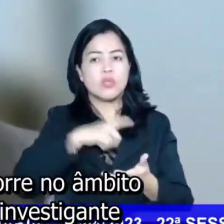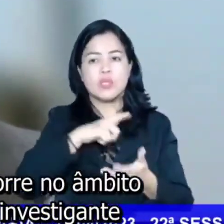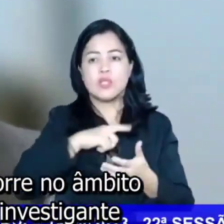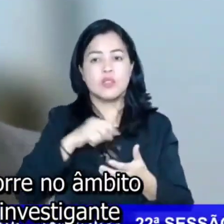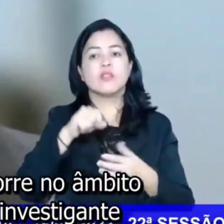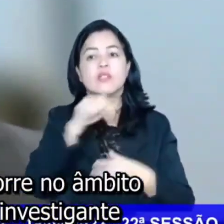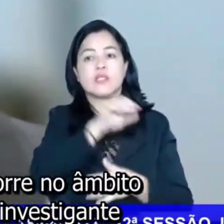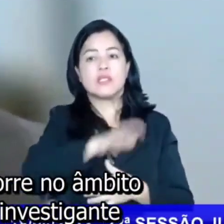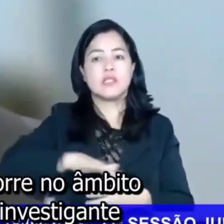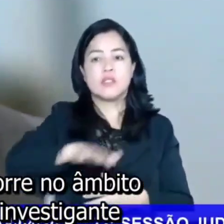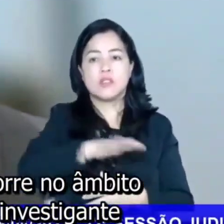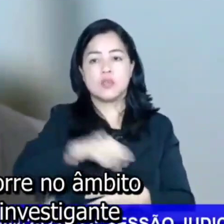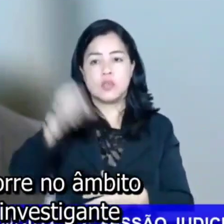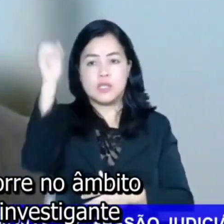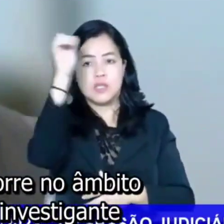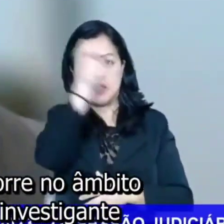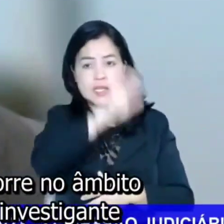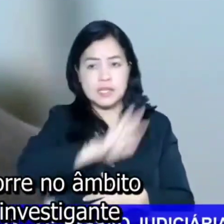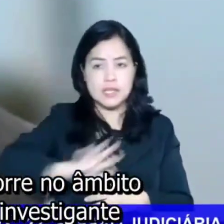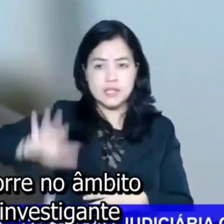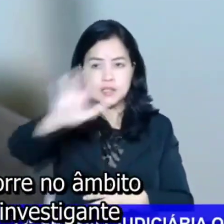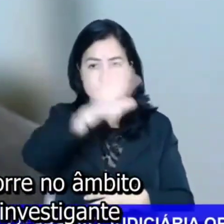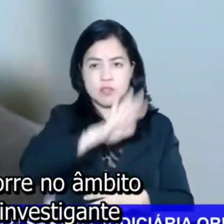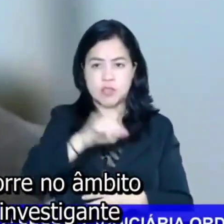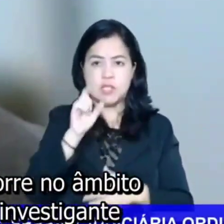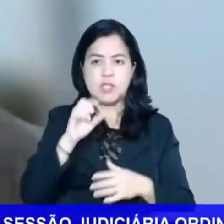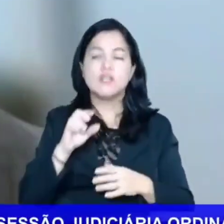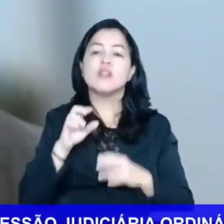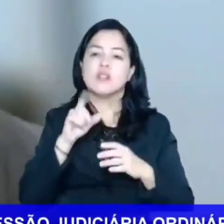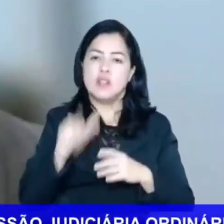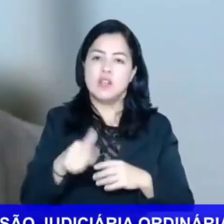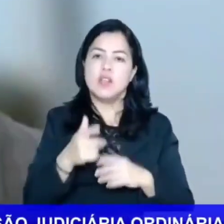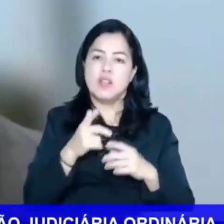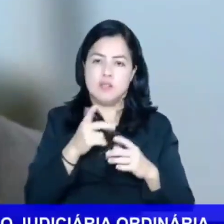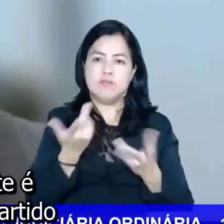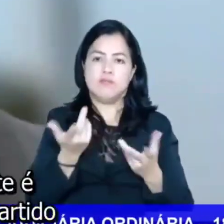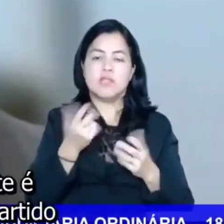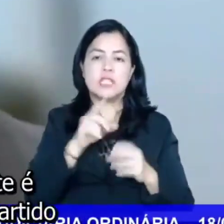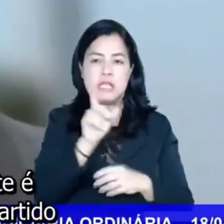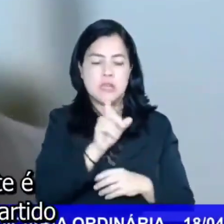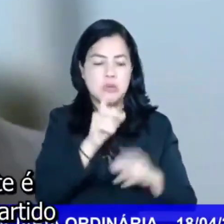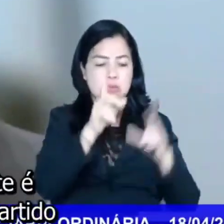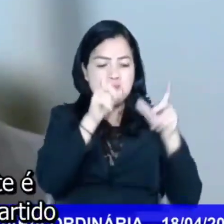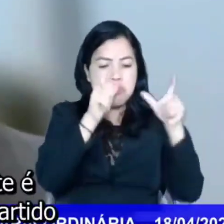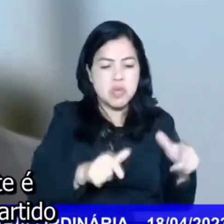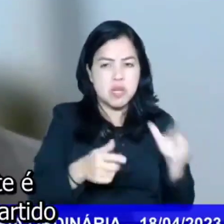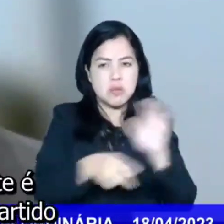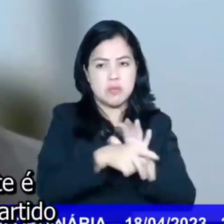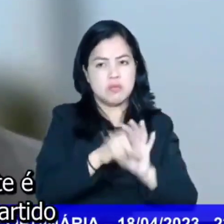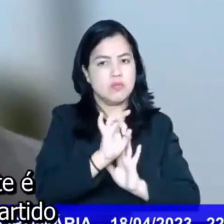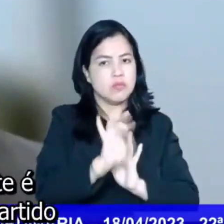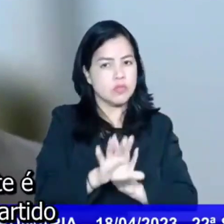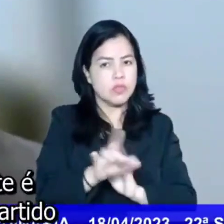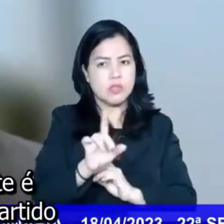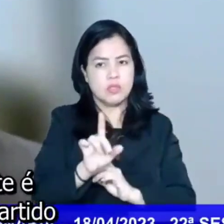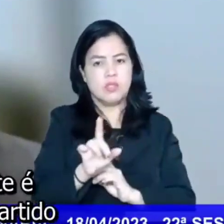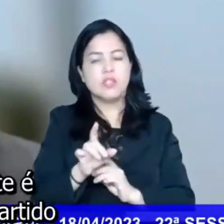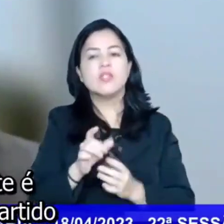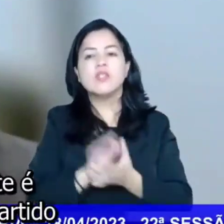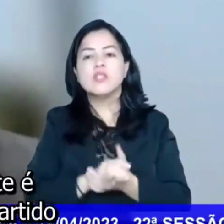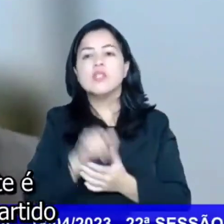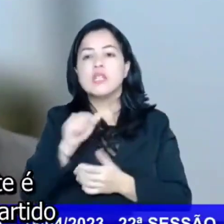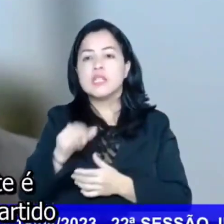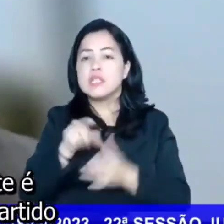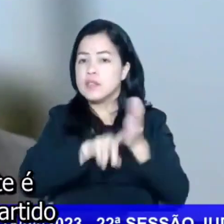nacional e não no âmbito local, como pretende o investigante. E, além disso, essa verificação ela somente